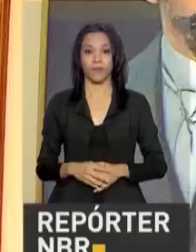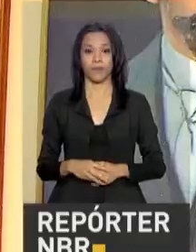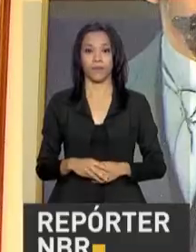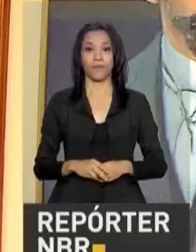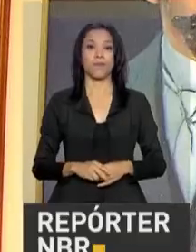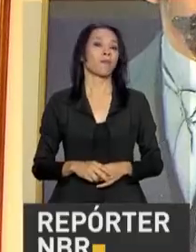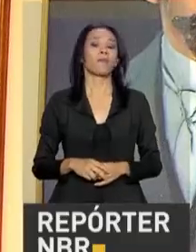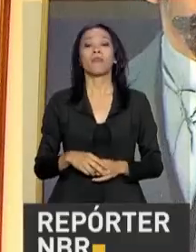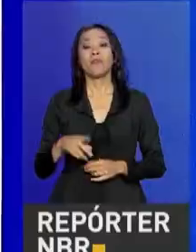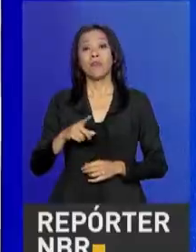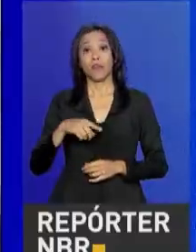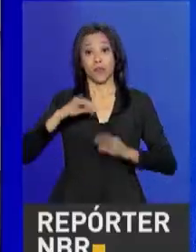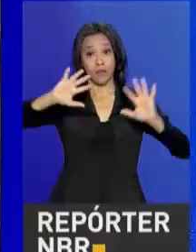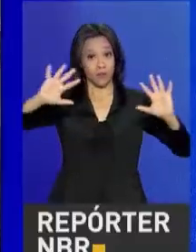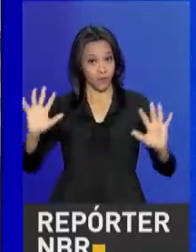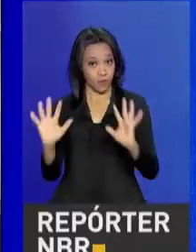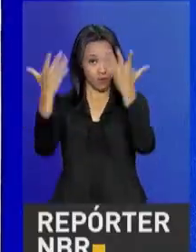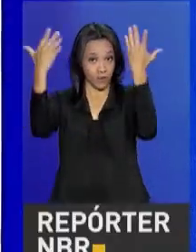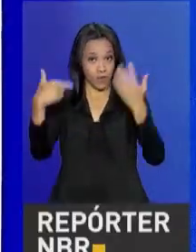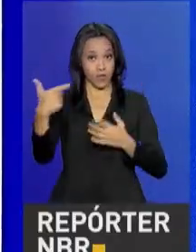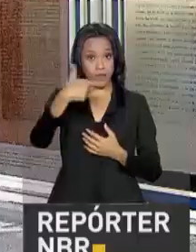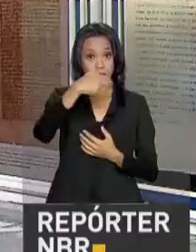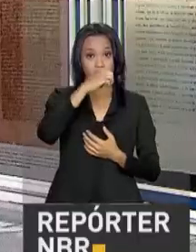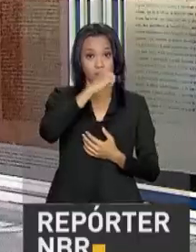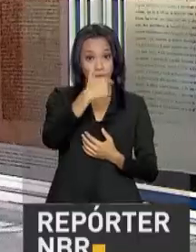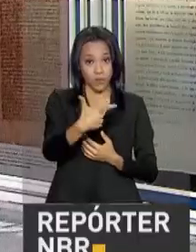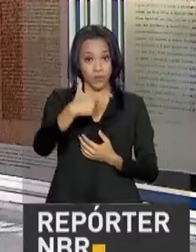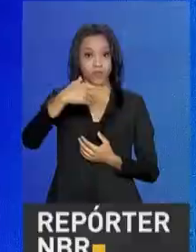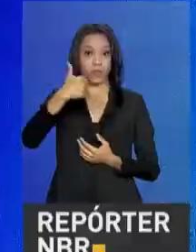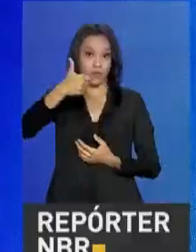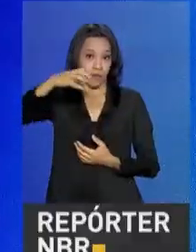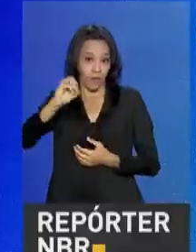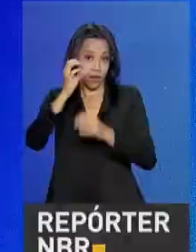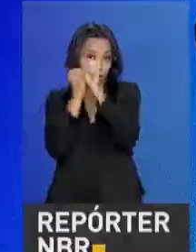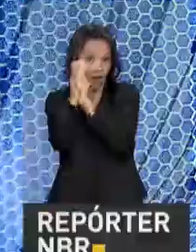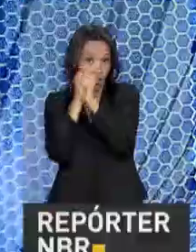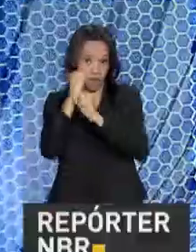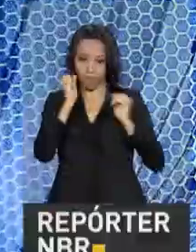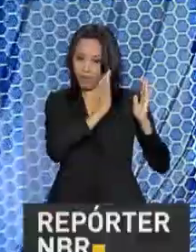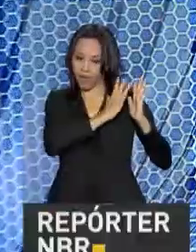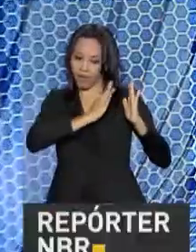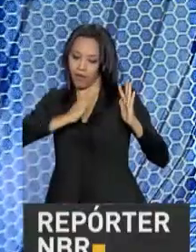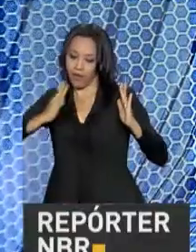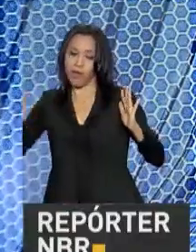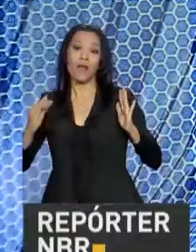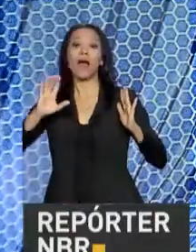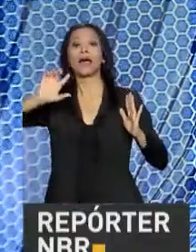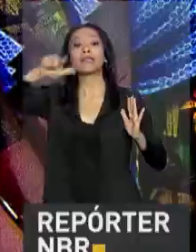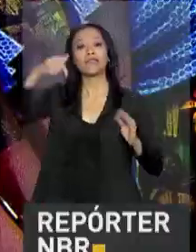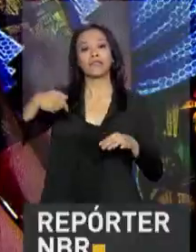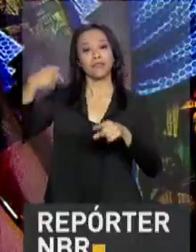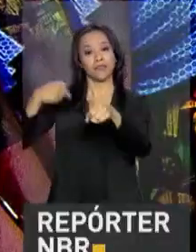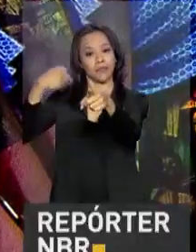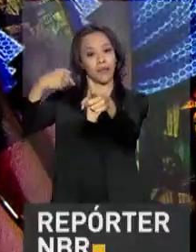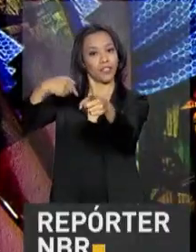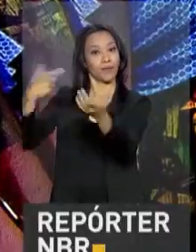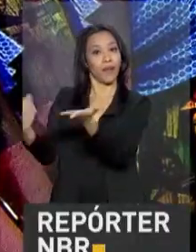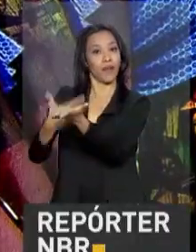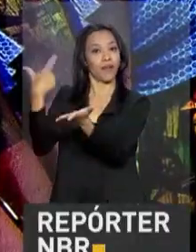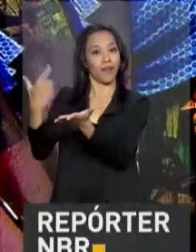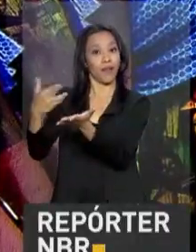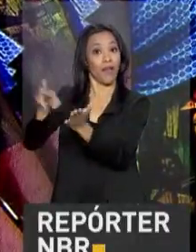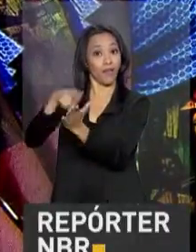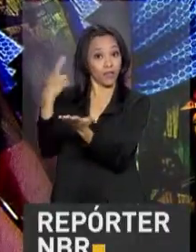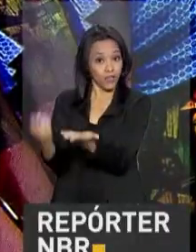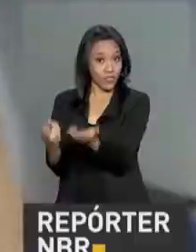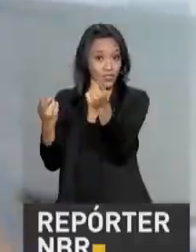E para comemorar os 210 anos dessa trajetória, a sétima edição da revista da Imprensa Nacional